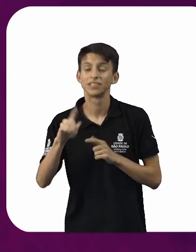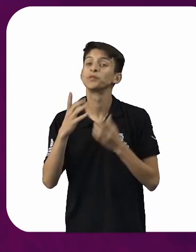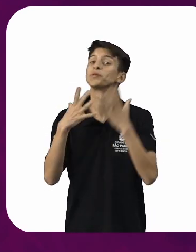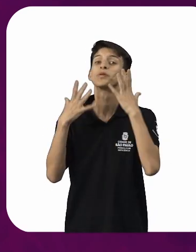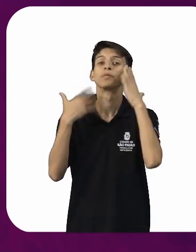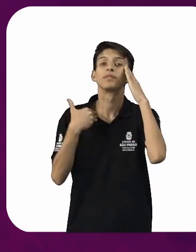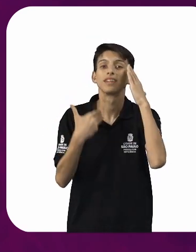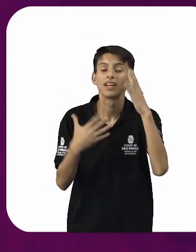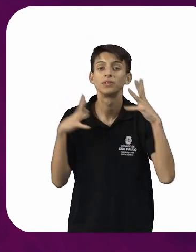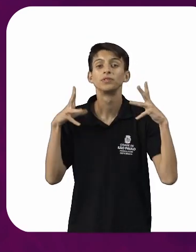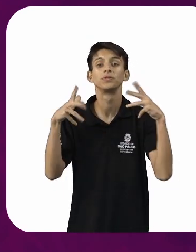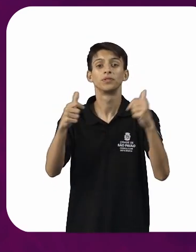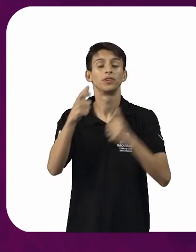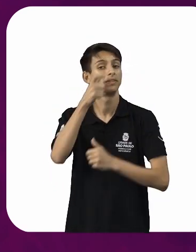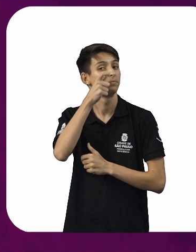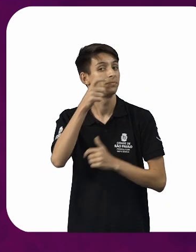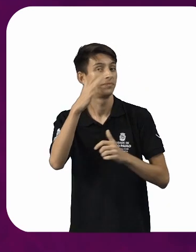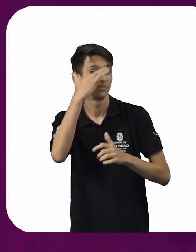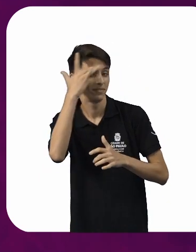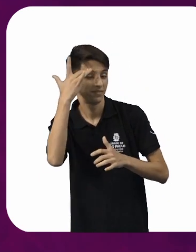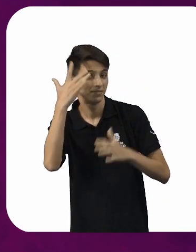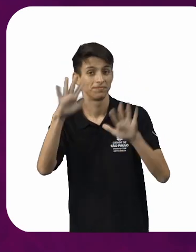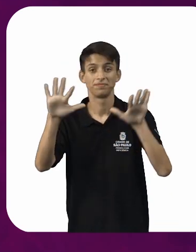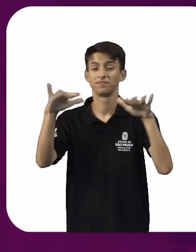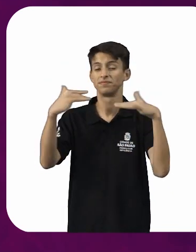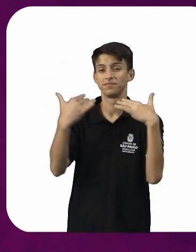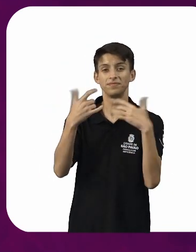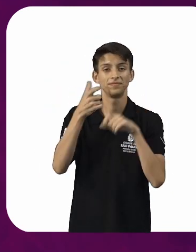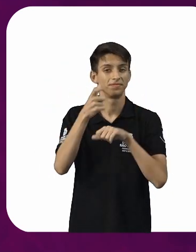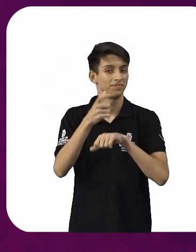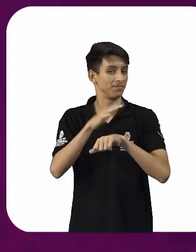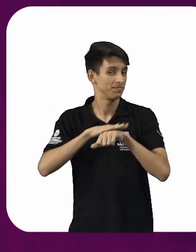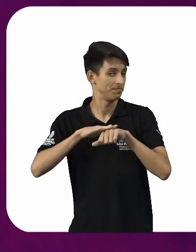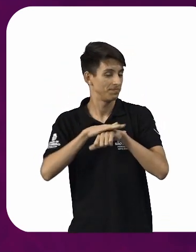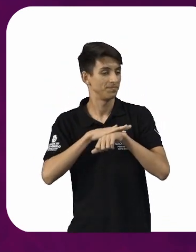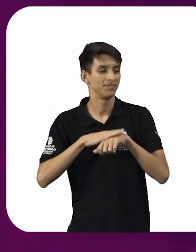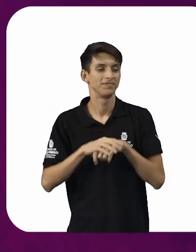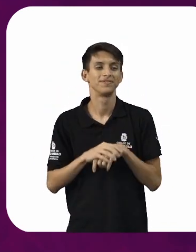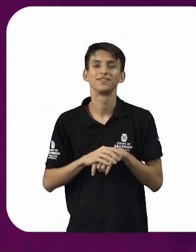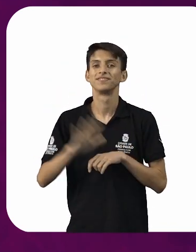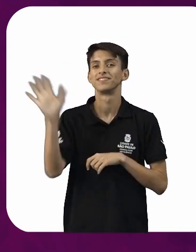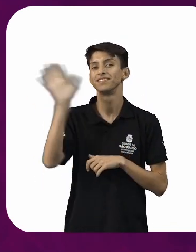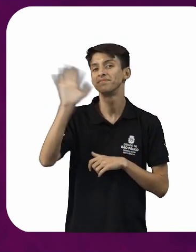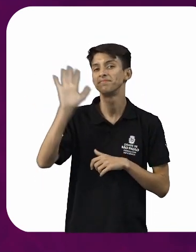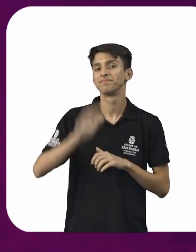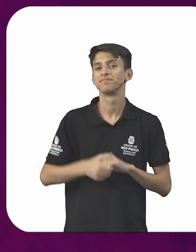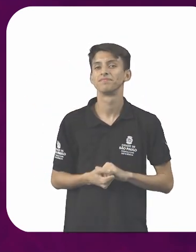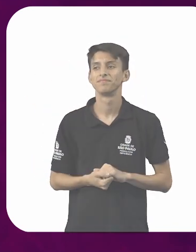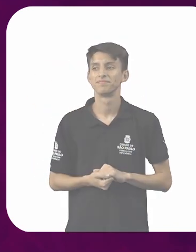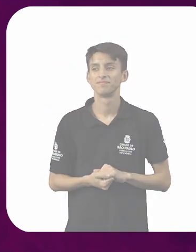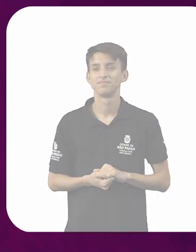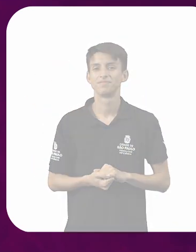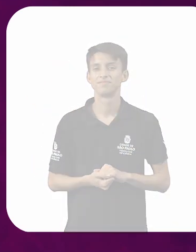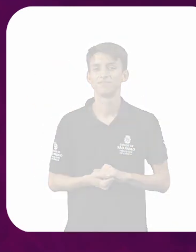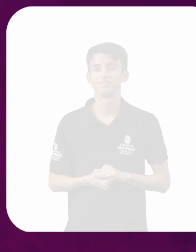obrigado a todas, todos e todes que nos acompanharam nessa roda de conversa e até breve.